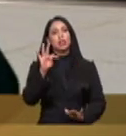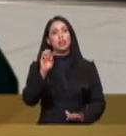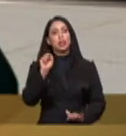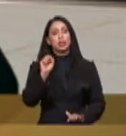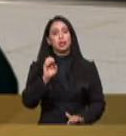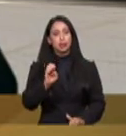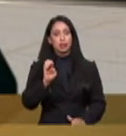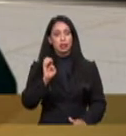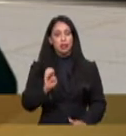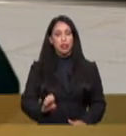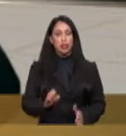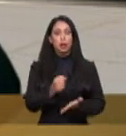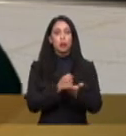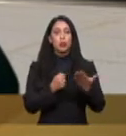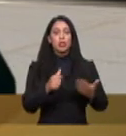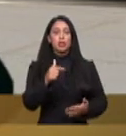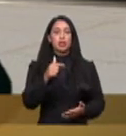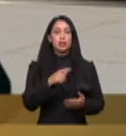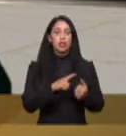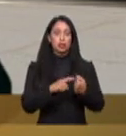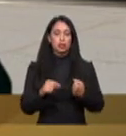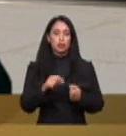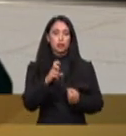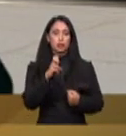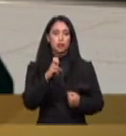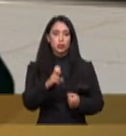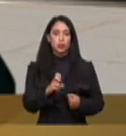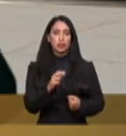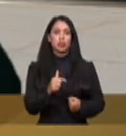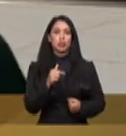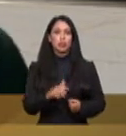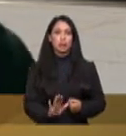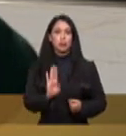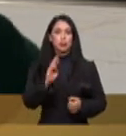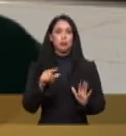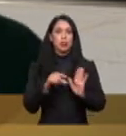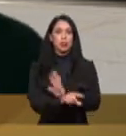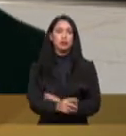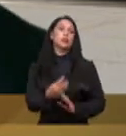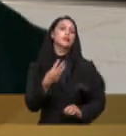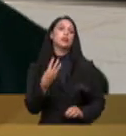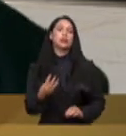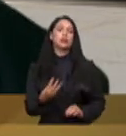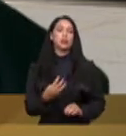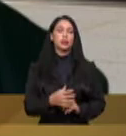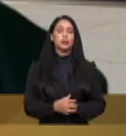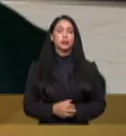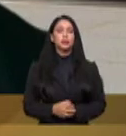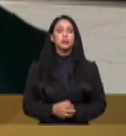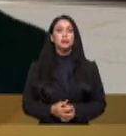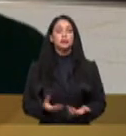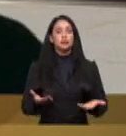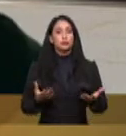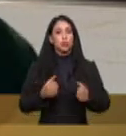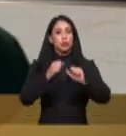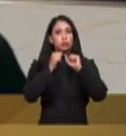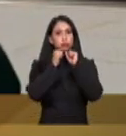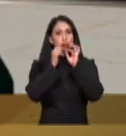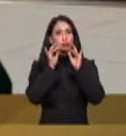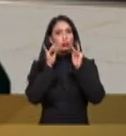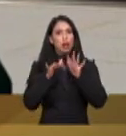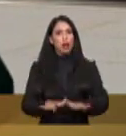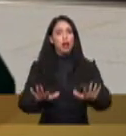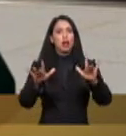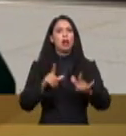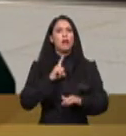artigo 57C, parágrafo 3º da Lei 9.504. O impulsionamento ainda deve ter a